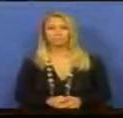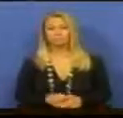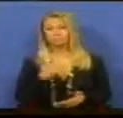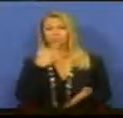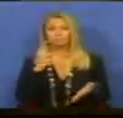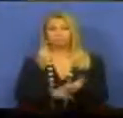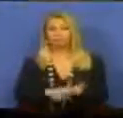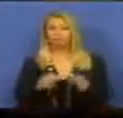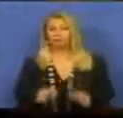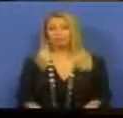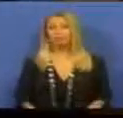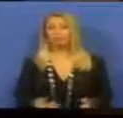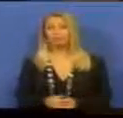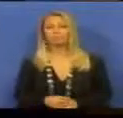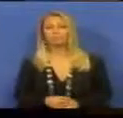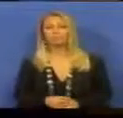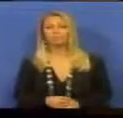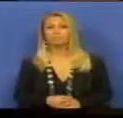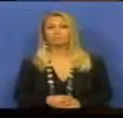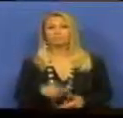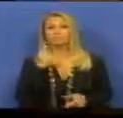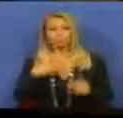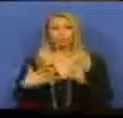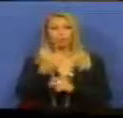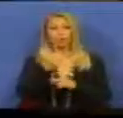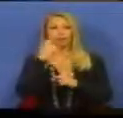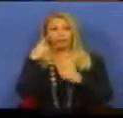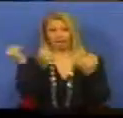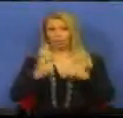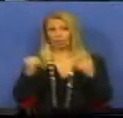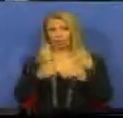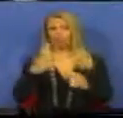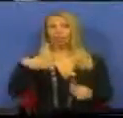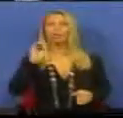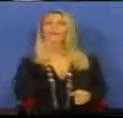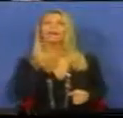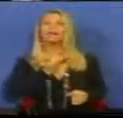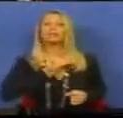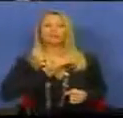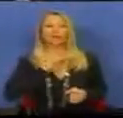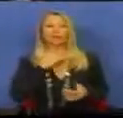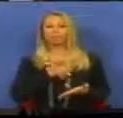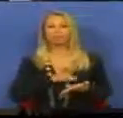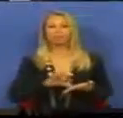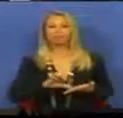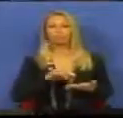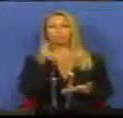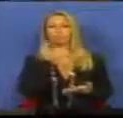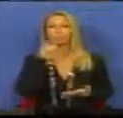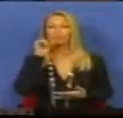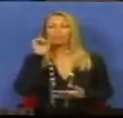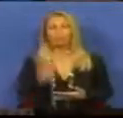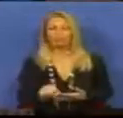Na verdade, para obter esse acordo, o PSD deixou cair o seu compromisso,